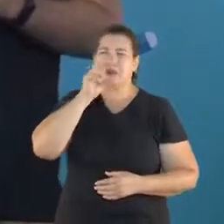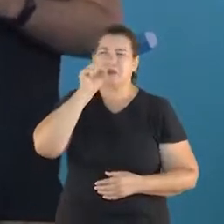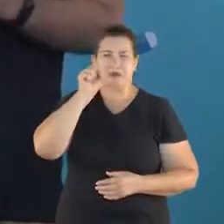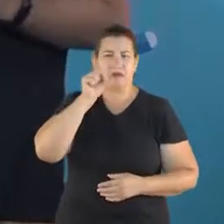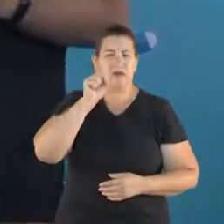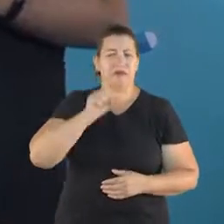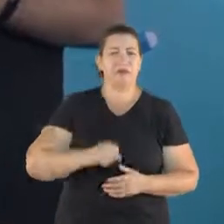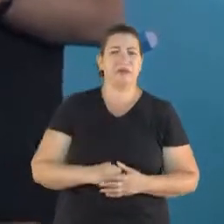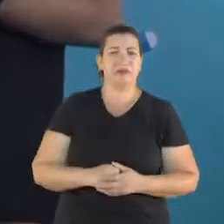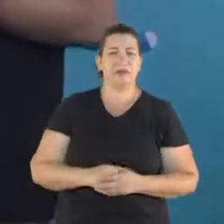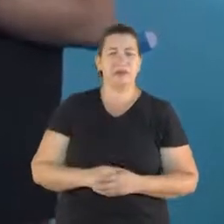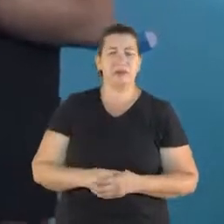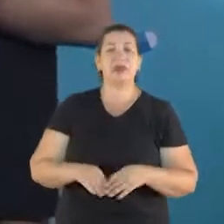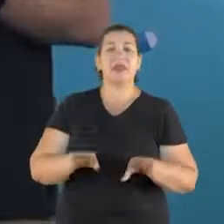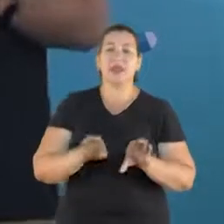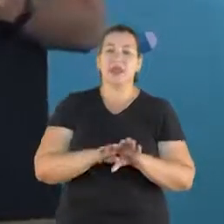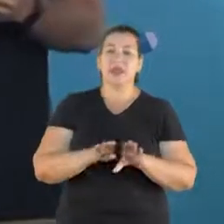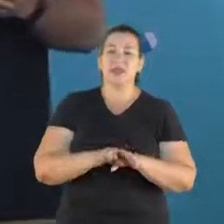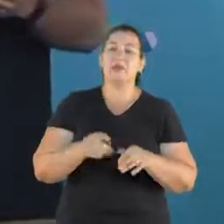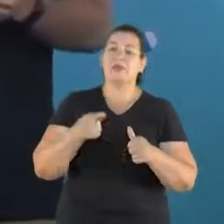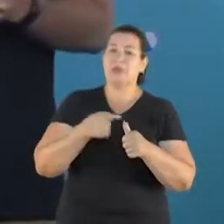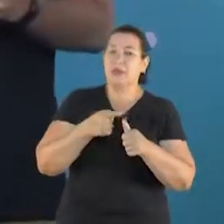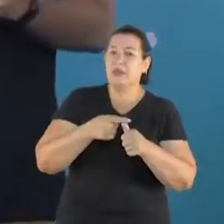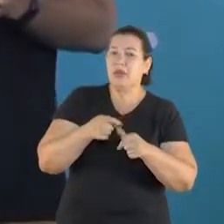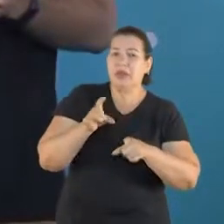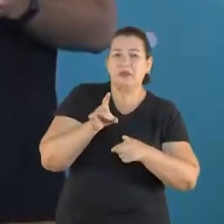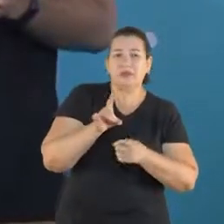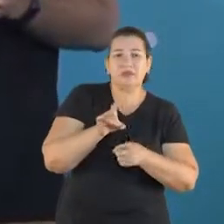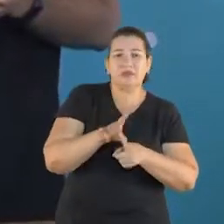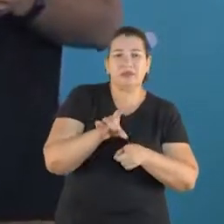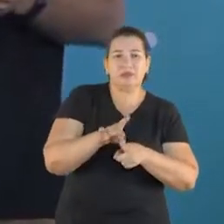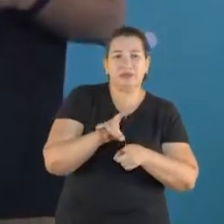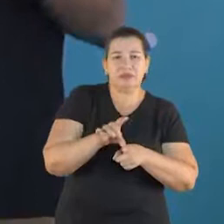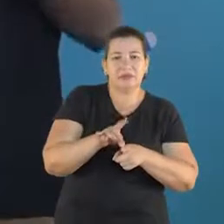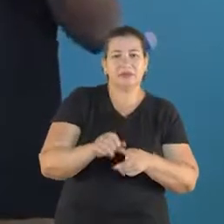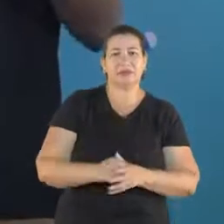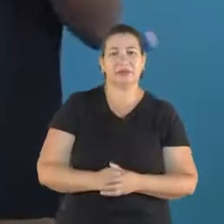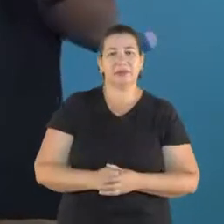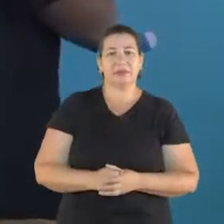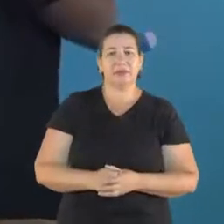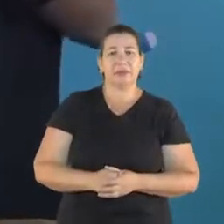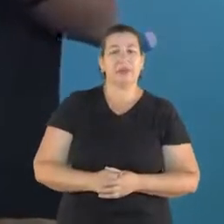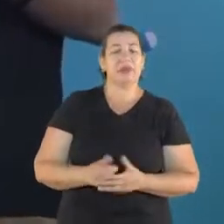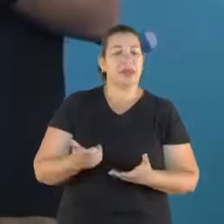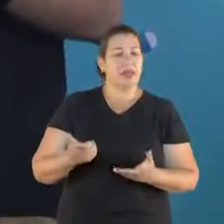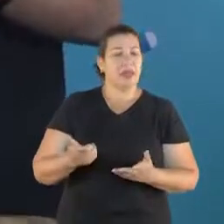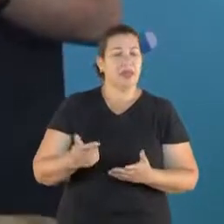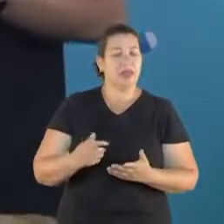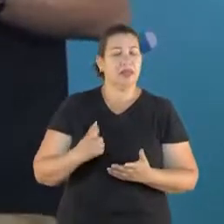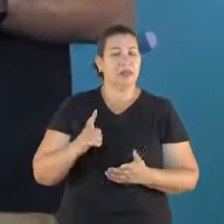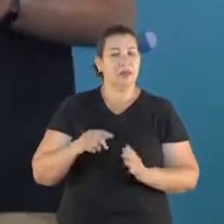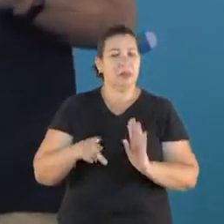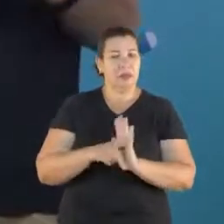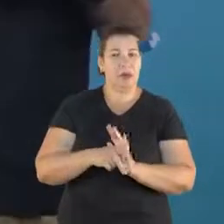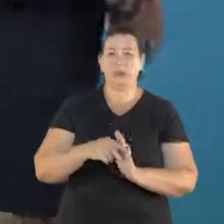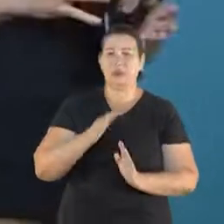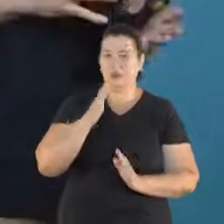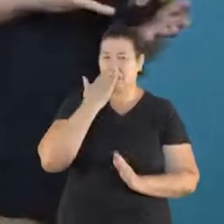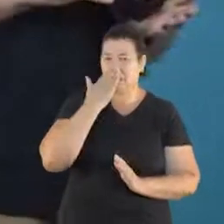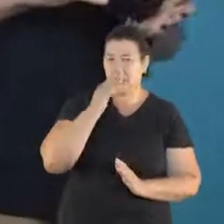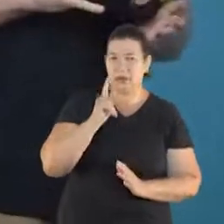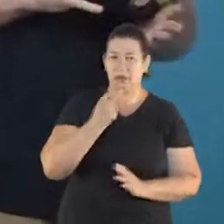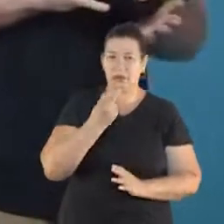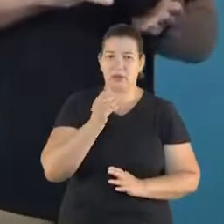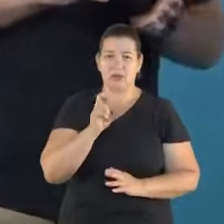mais grave, e a ocorrência da primeira ejaculação. Mesmo que o estrógeno seja considerado o hormônio sexual